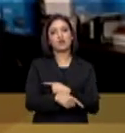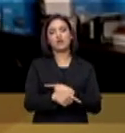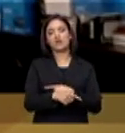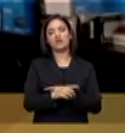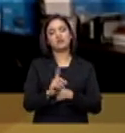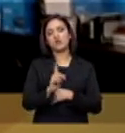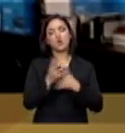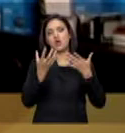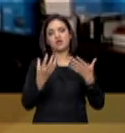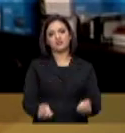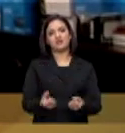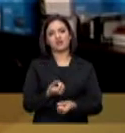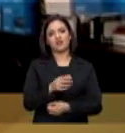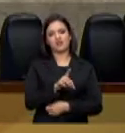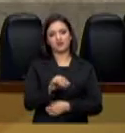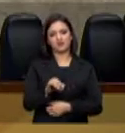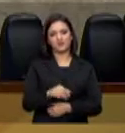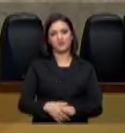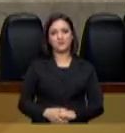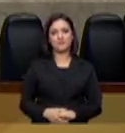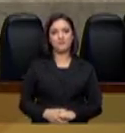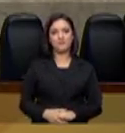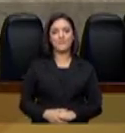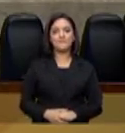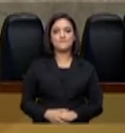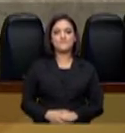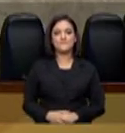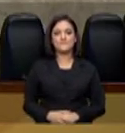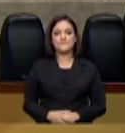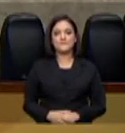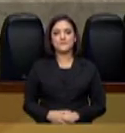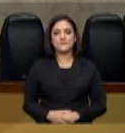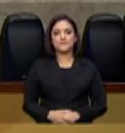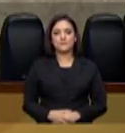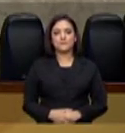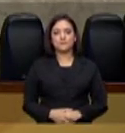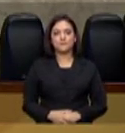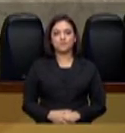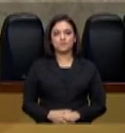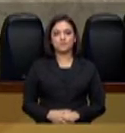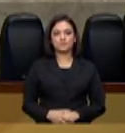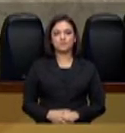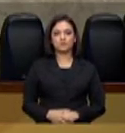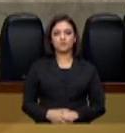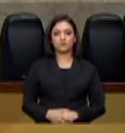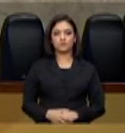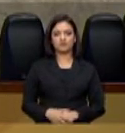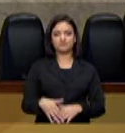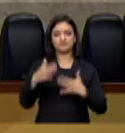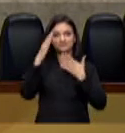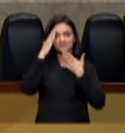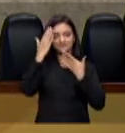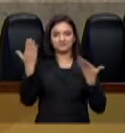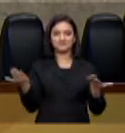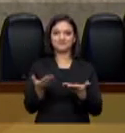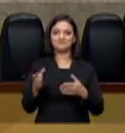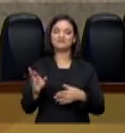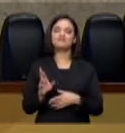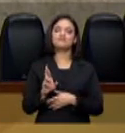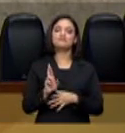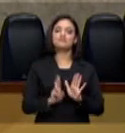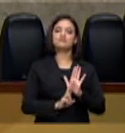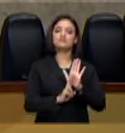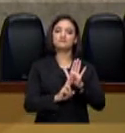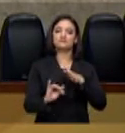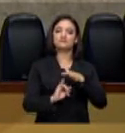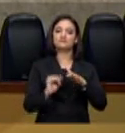obrigado. Muito obrigado, doutor Fernando Neves. Falar agora pelo Amicus Curia, Instituto Brasileiro